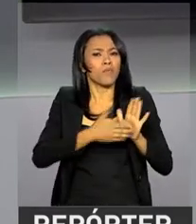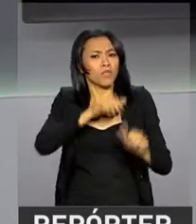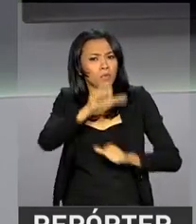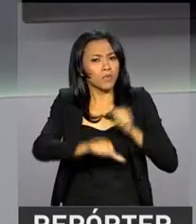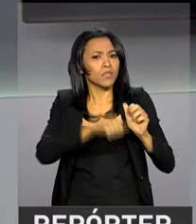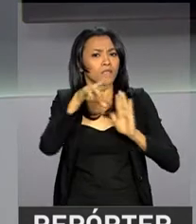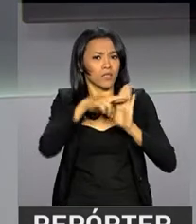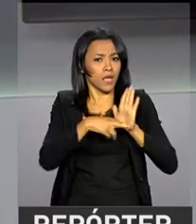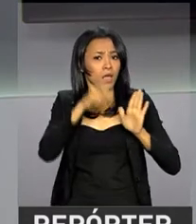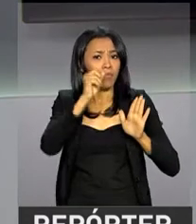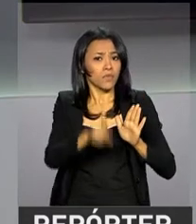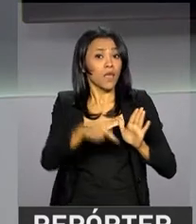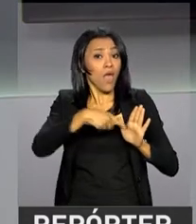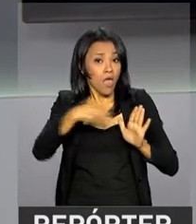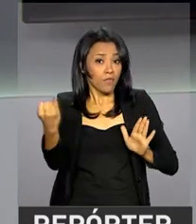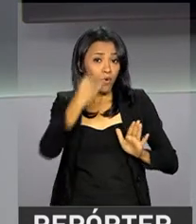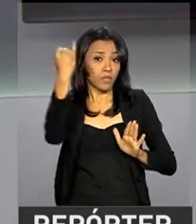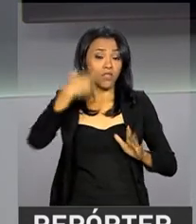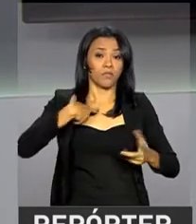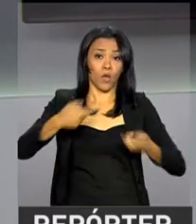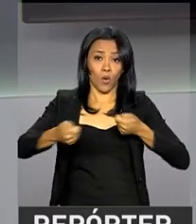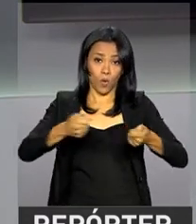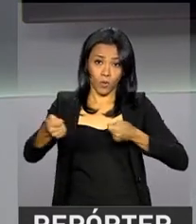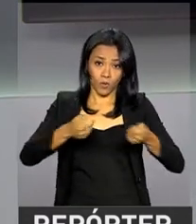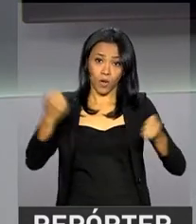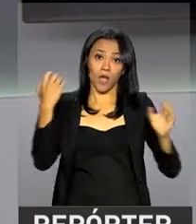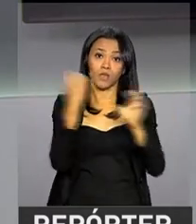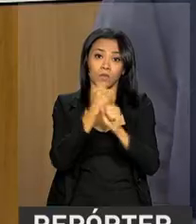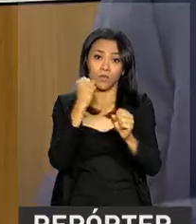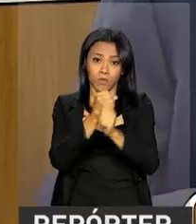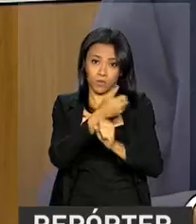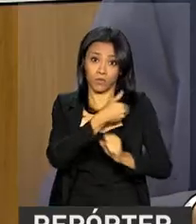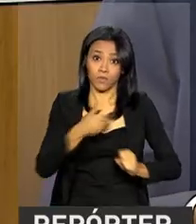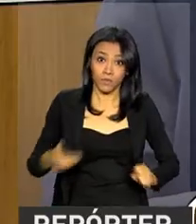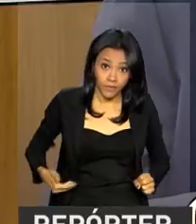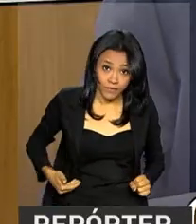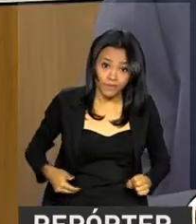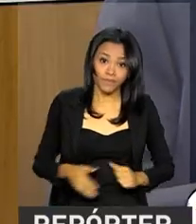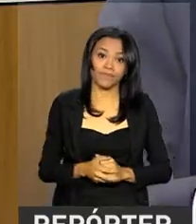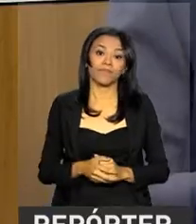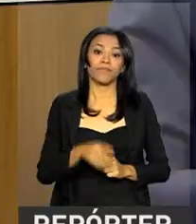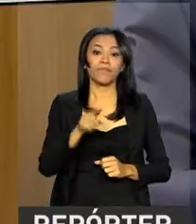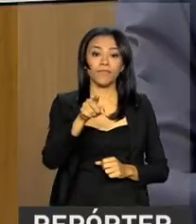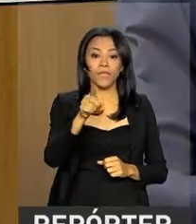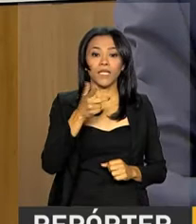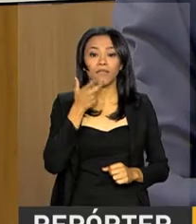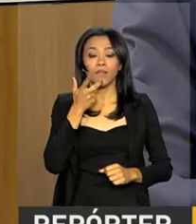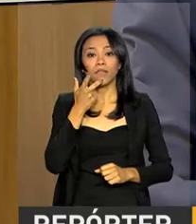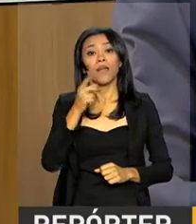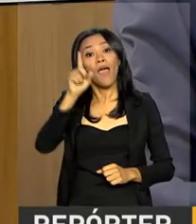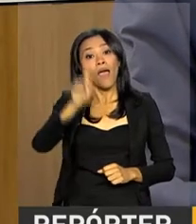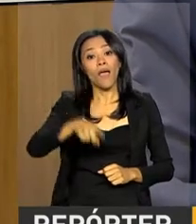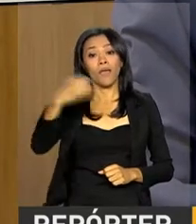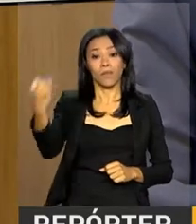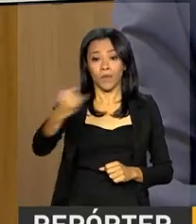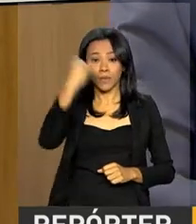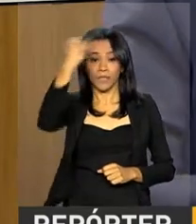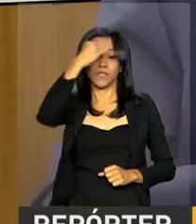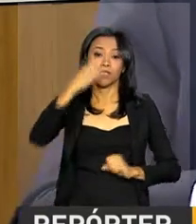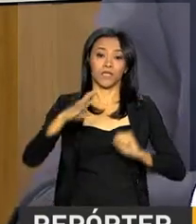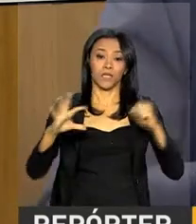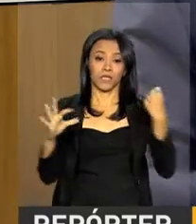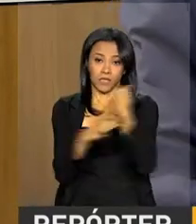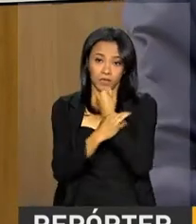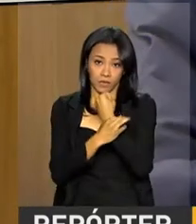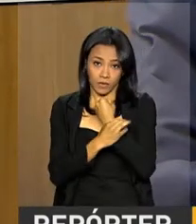é tão importante para equilibrar as contas públicas. É importante que nós garantamos a todos os